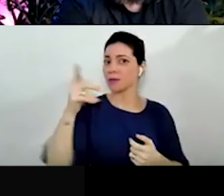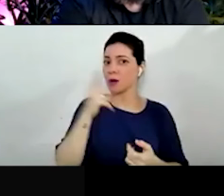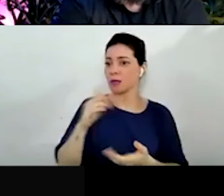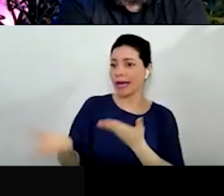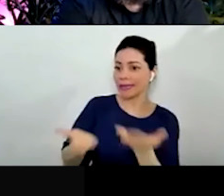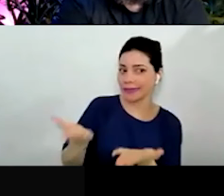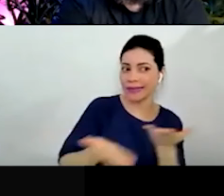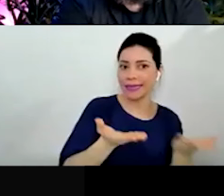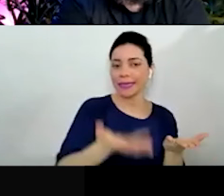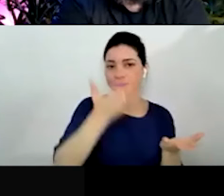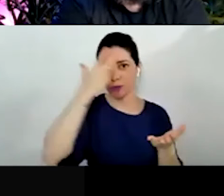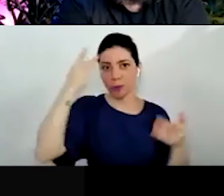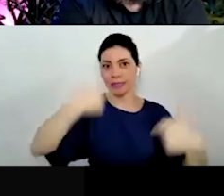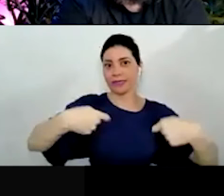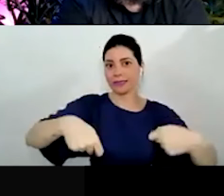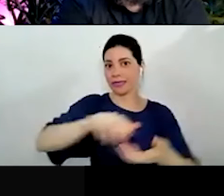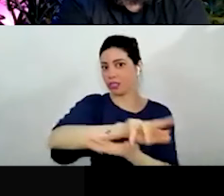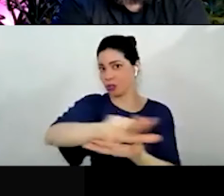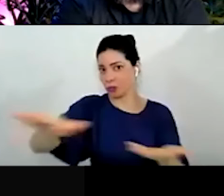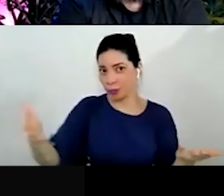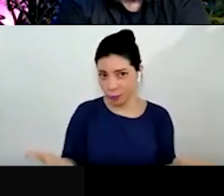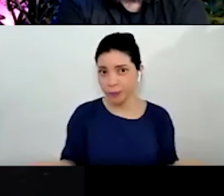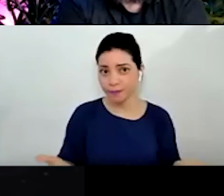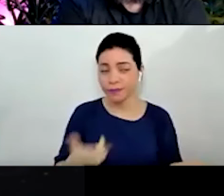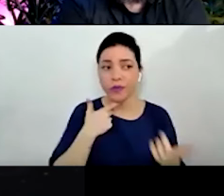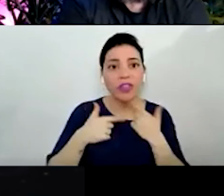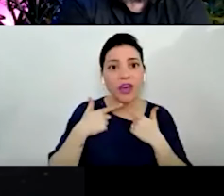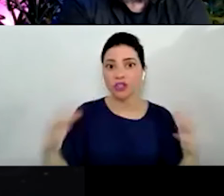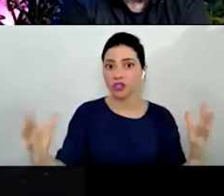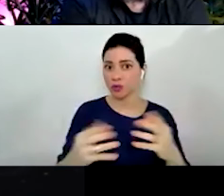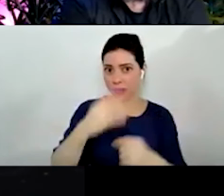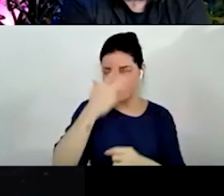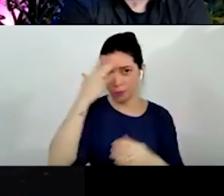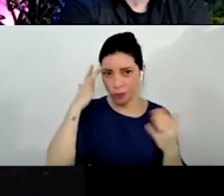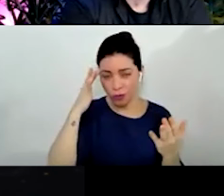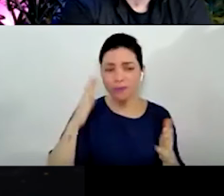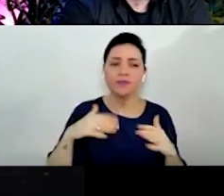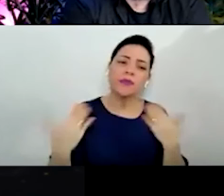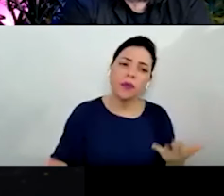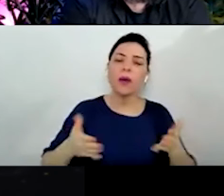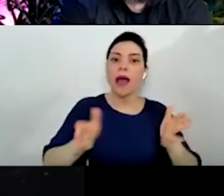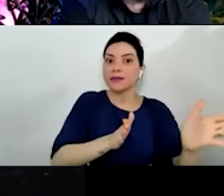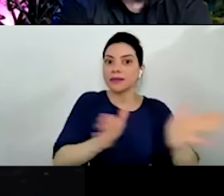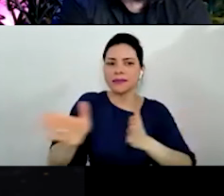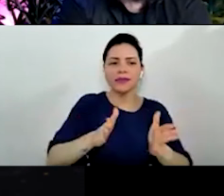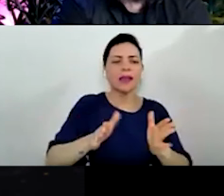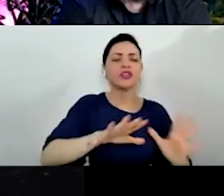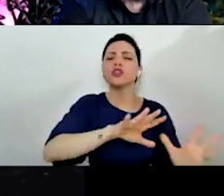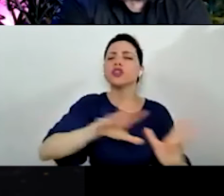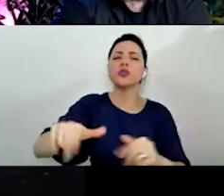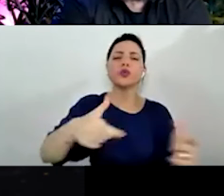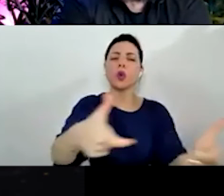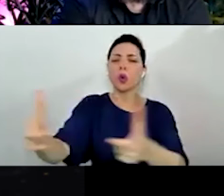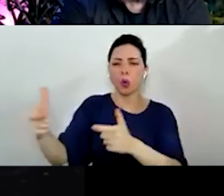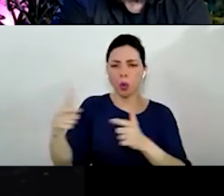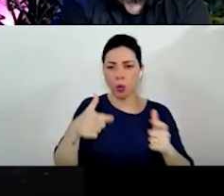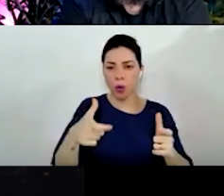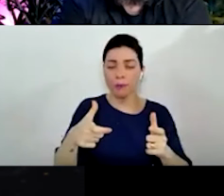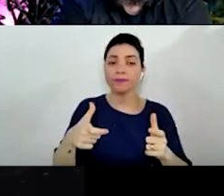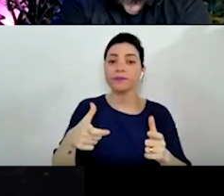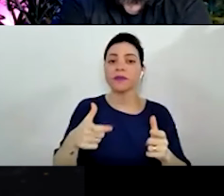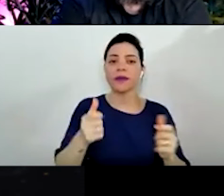o Anseio de todas as pessoas enfim a acessibilidade está em todos os lugares e agora eu trago o parte final aqui